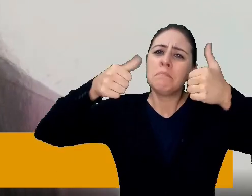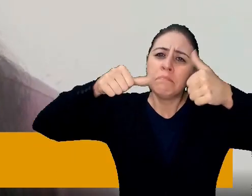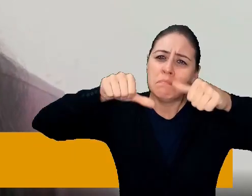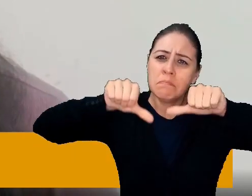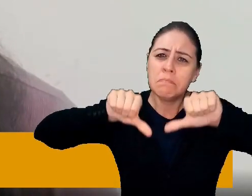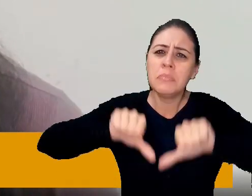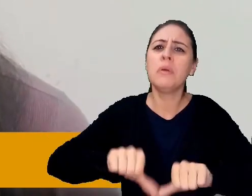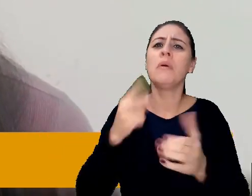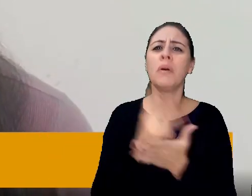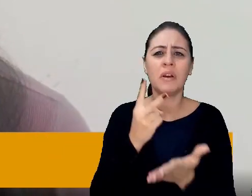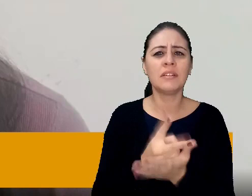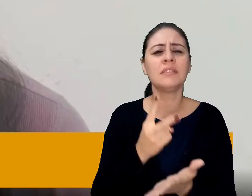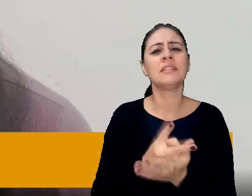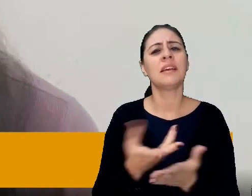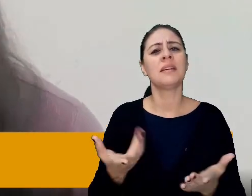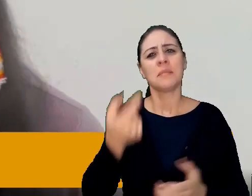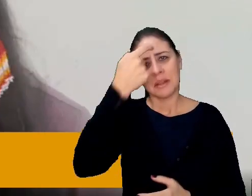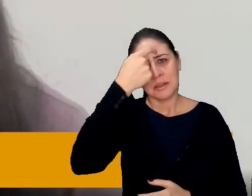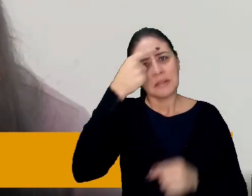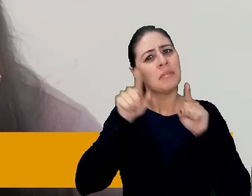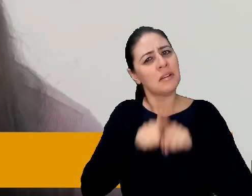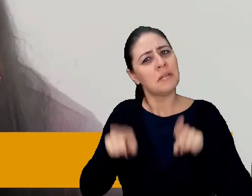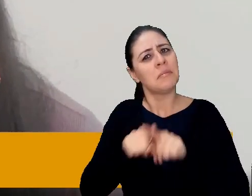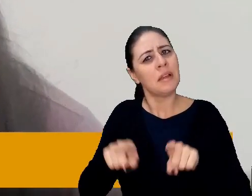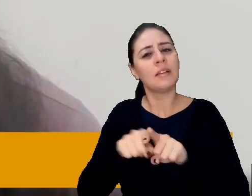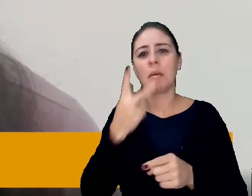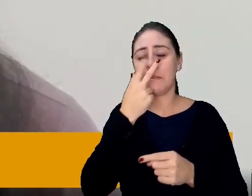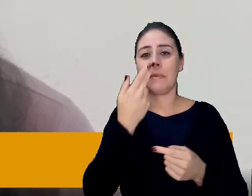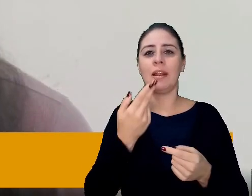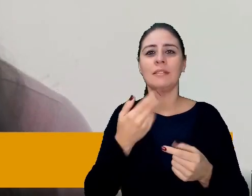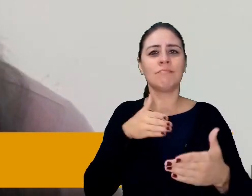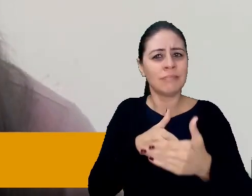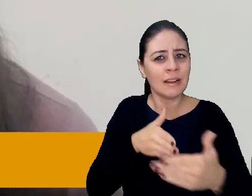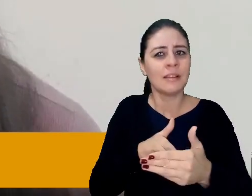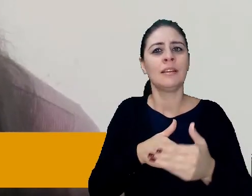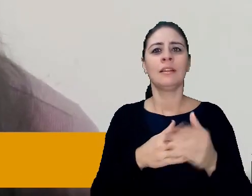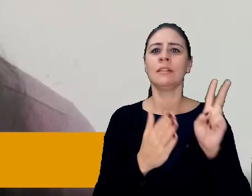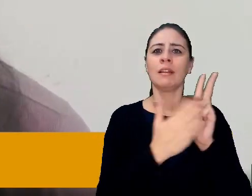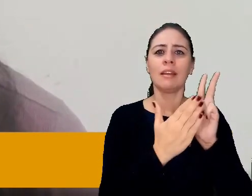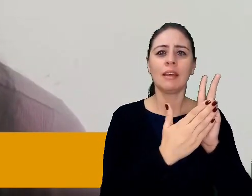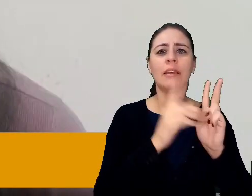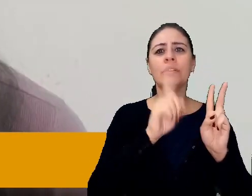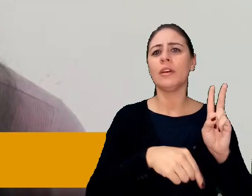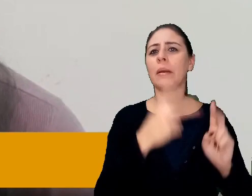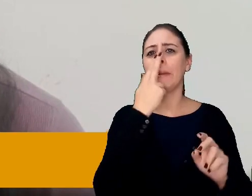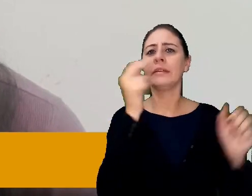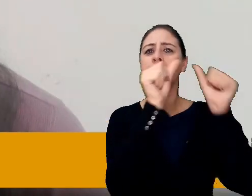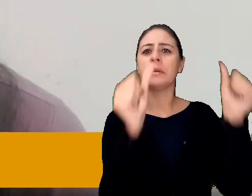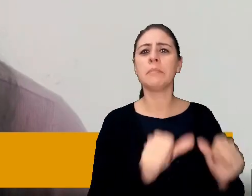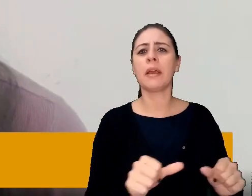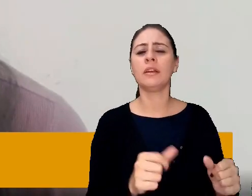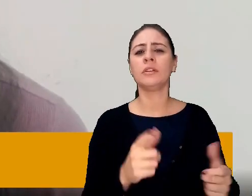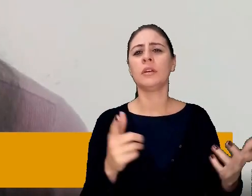assim, querendo delimitar o indígena, querendo colocar ele como uma figura caricata, como uma figura